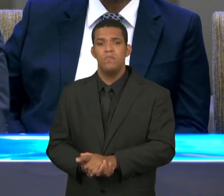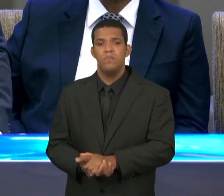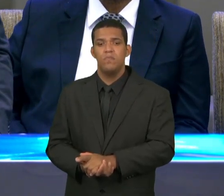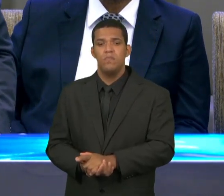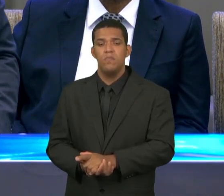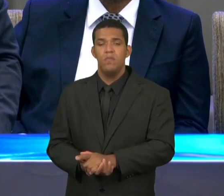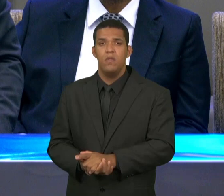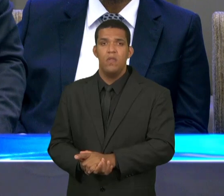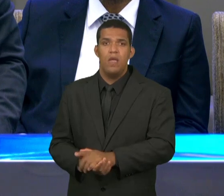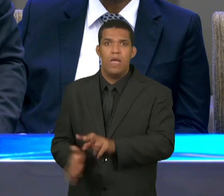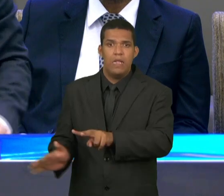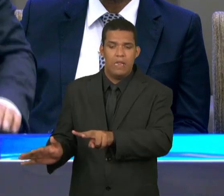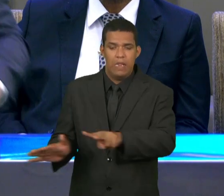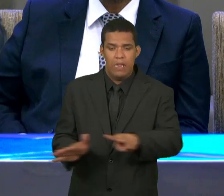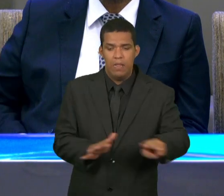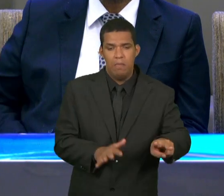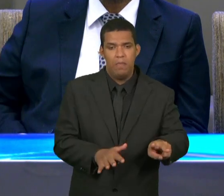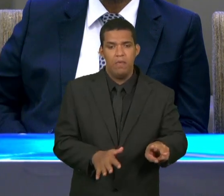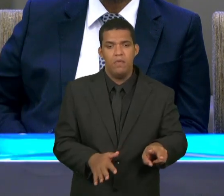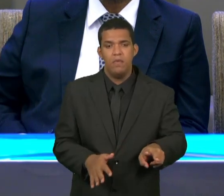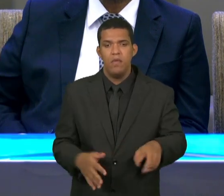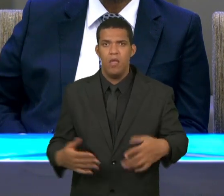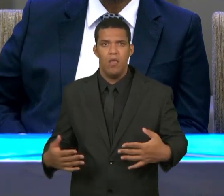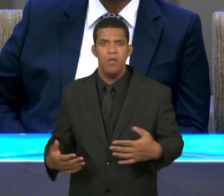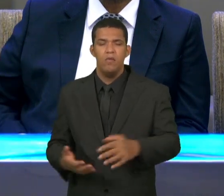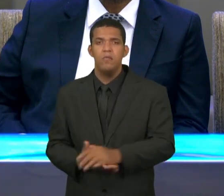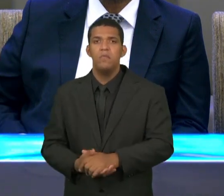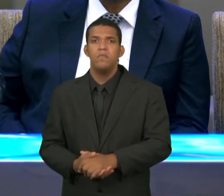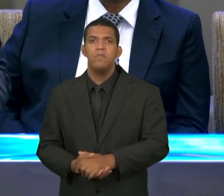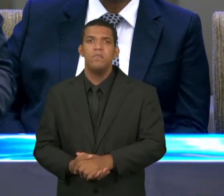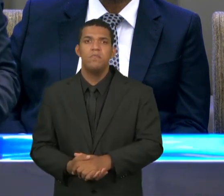Las Vegas, o lugar de maior podridão.